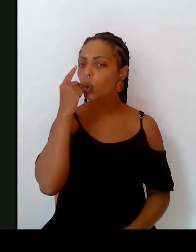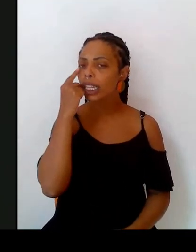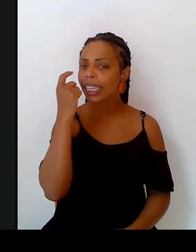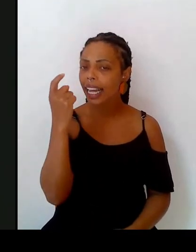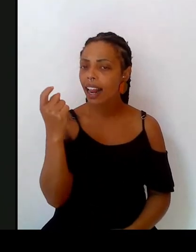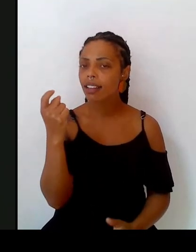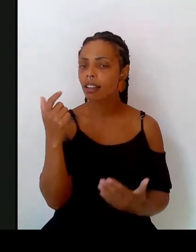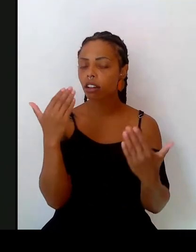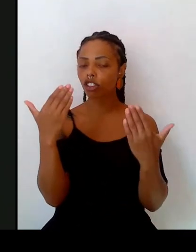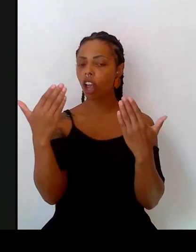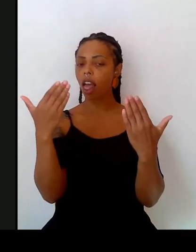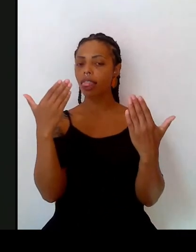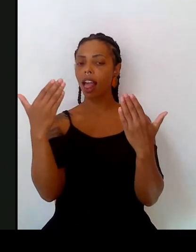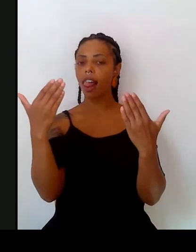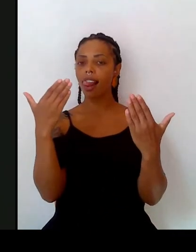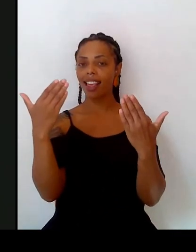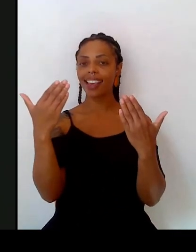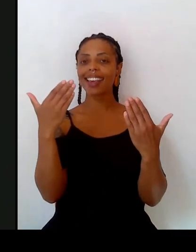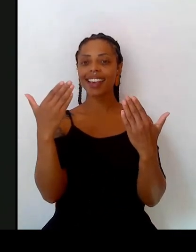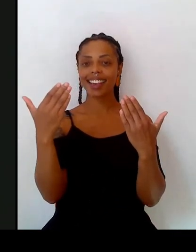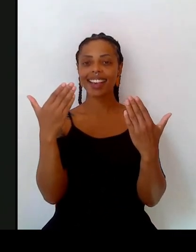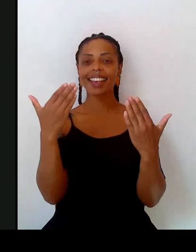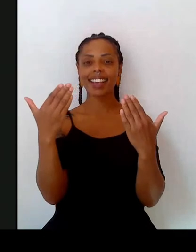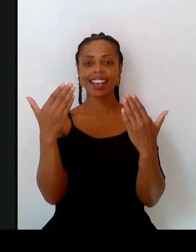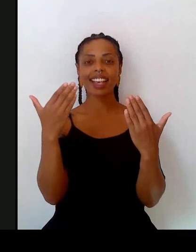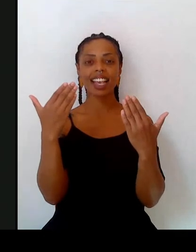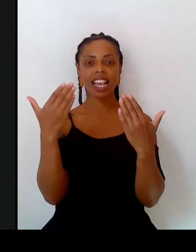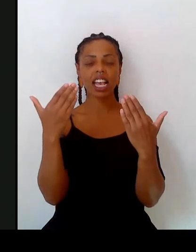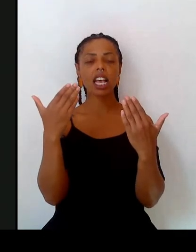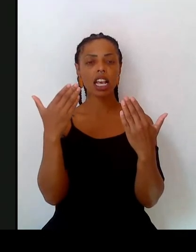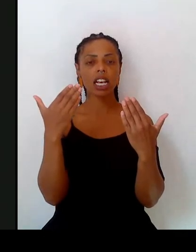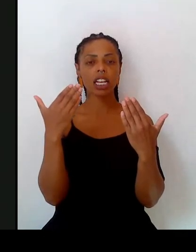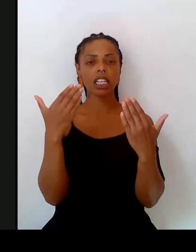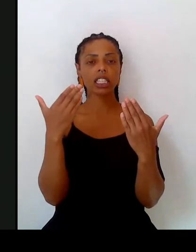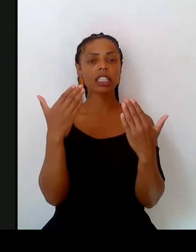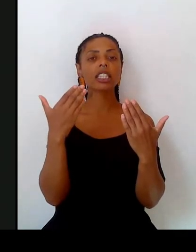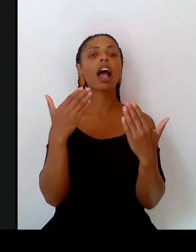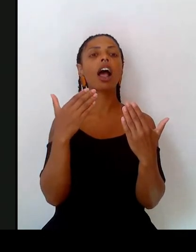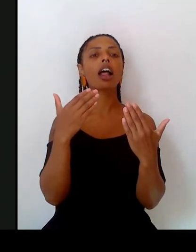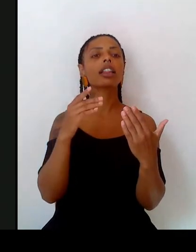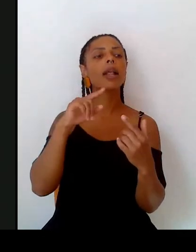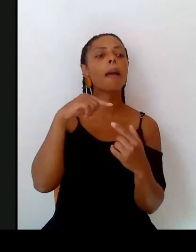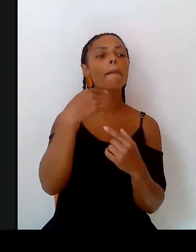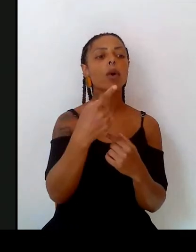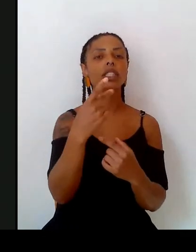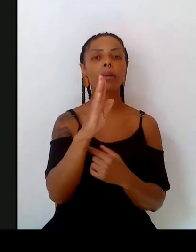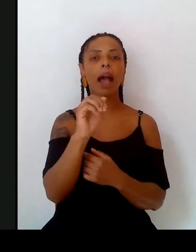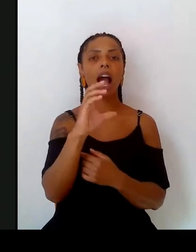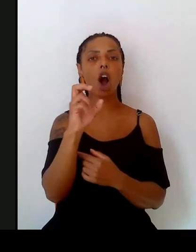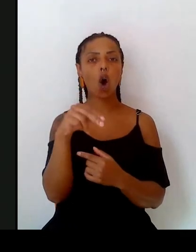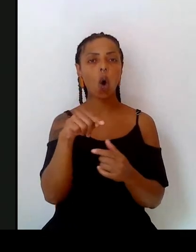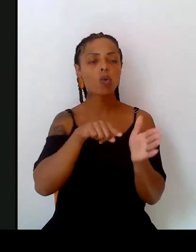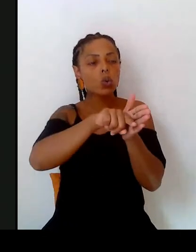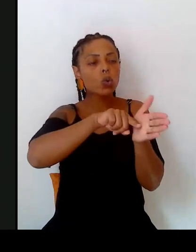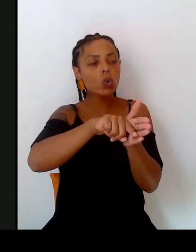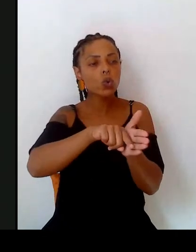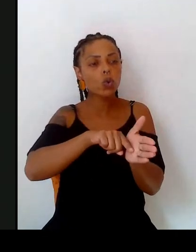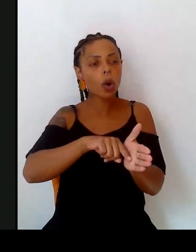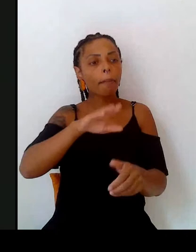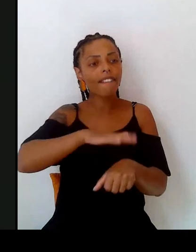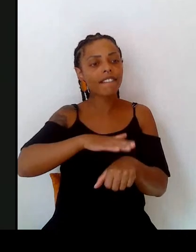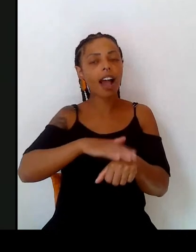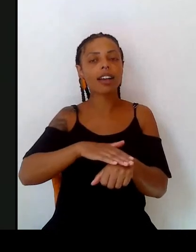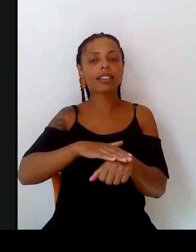isso nos estudos que francespeaker fez para esta obra ele